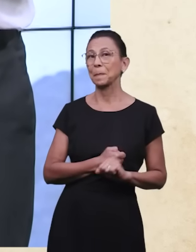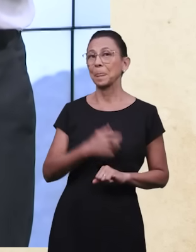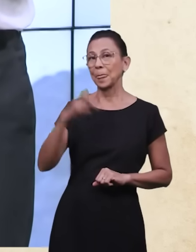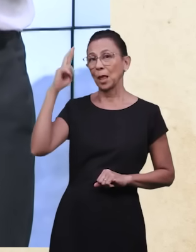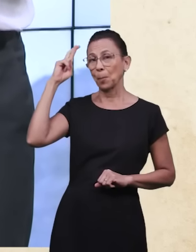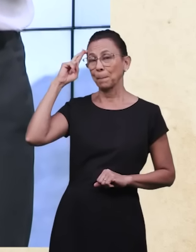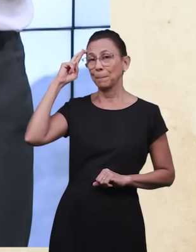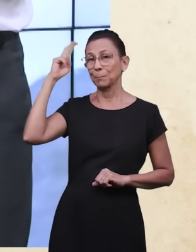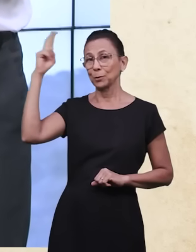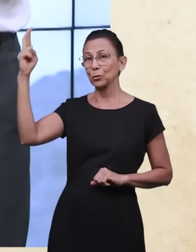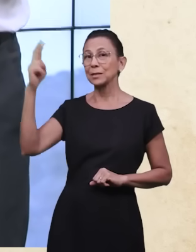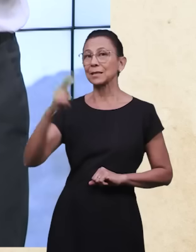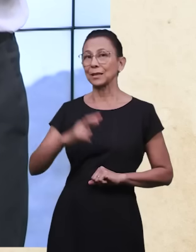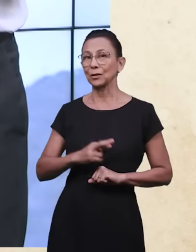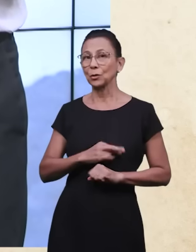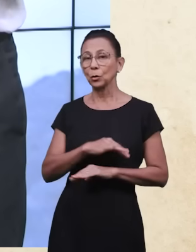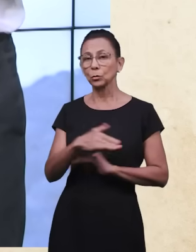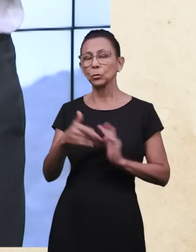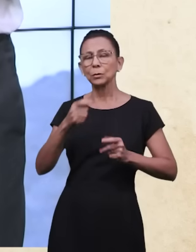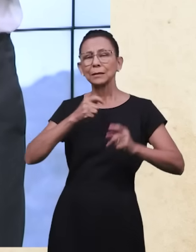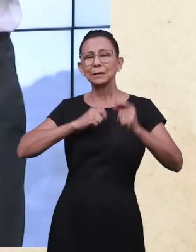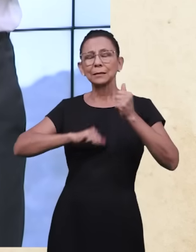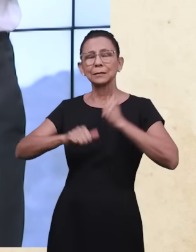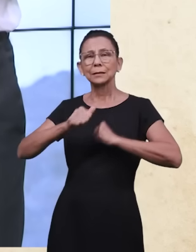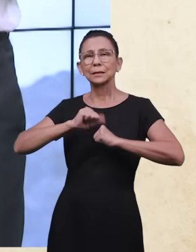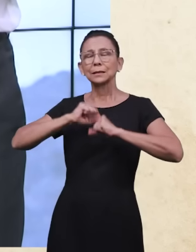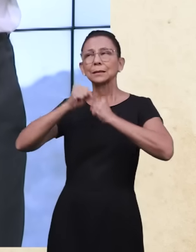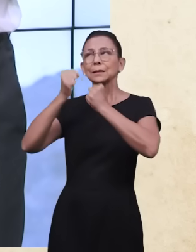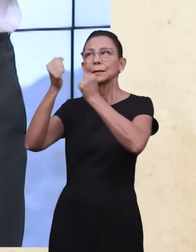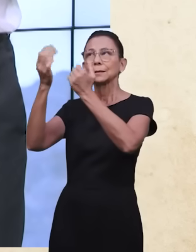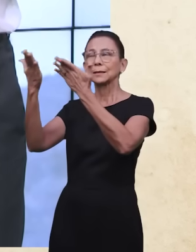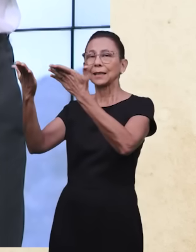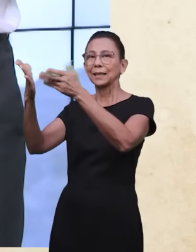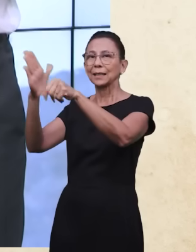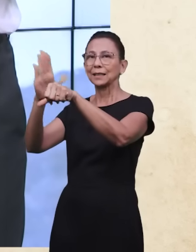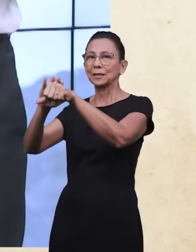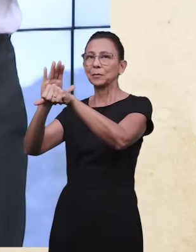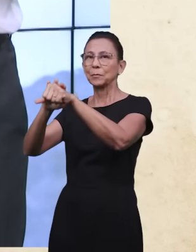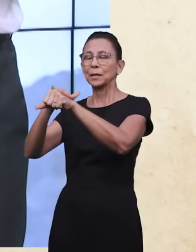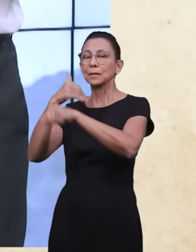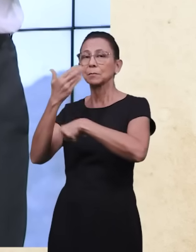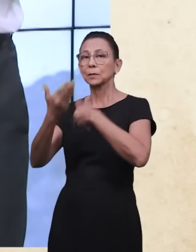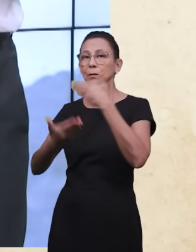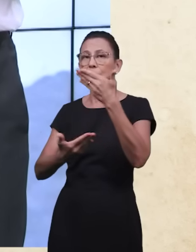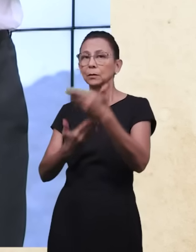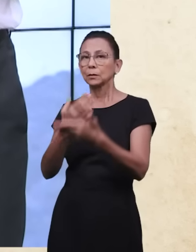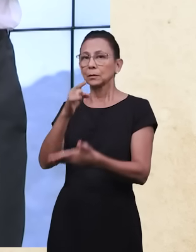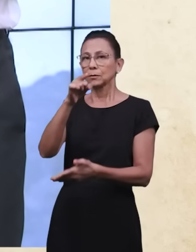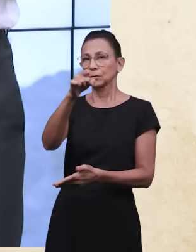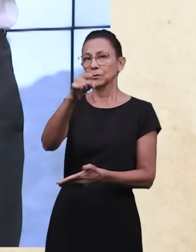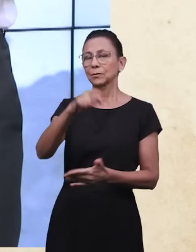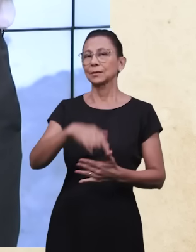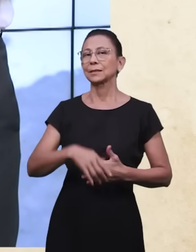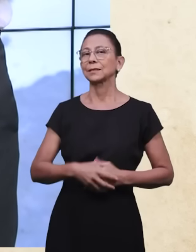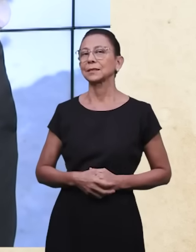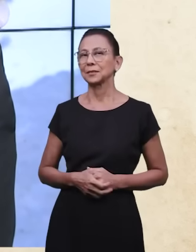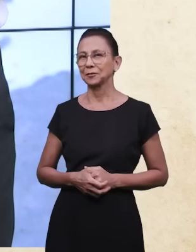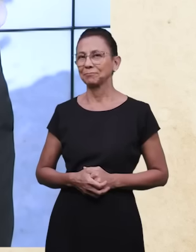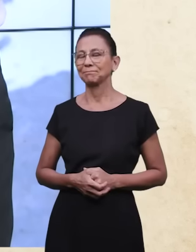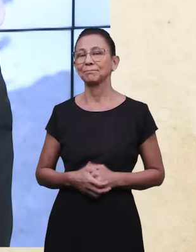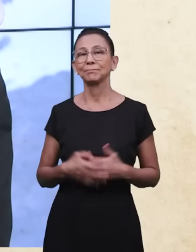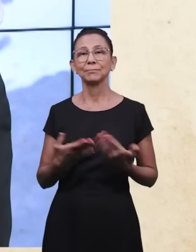Senhor toda a vossa ansiedade, porque Ele tem cuidado de vós. Veja,